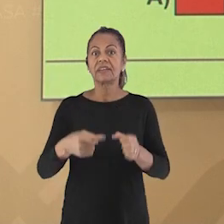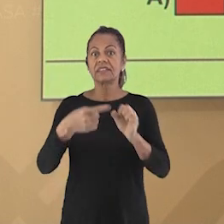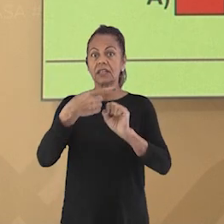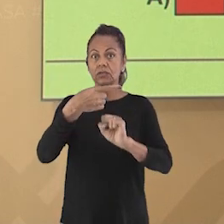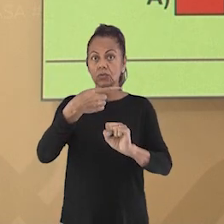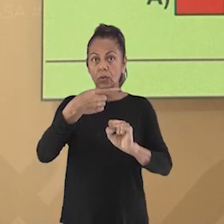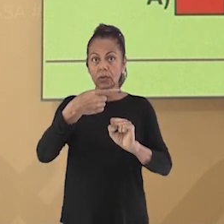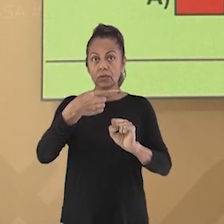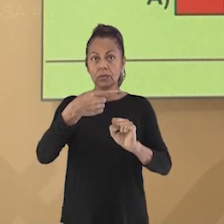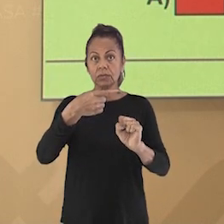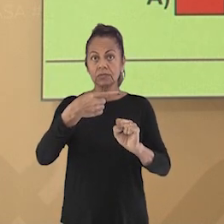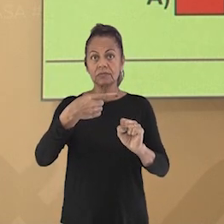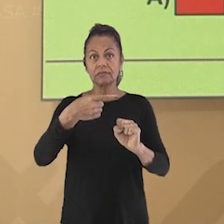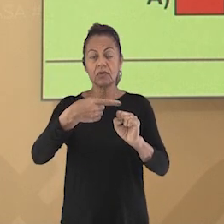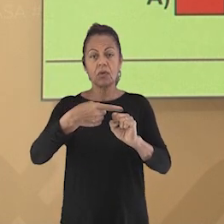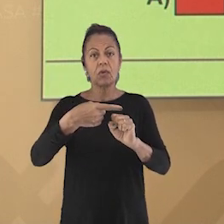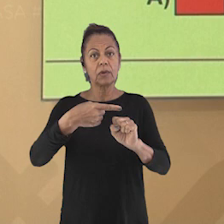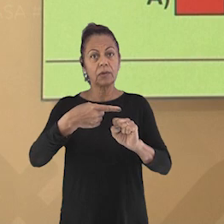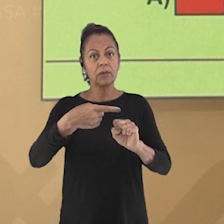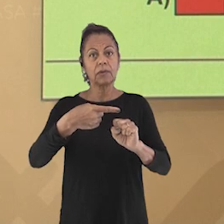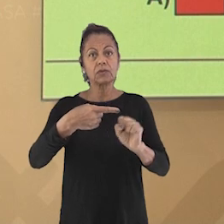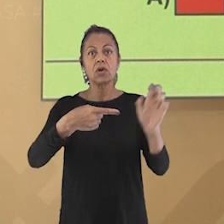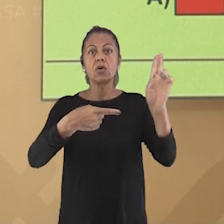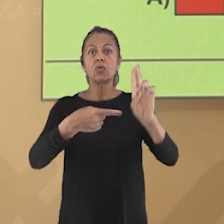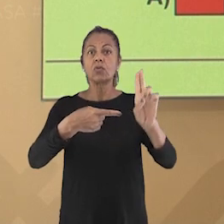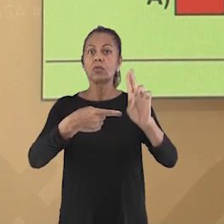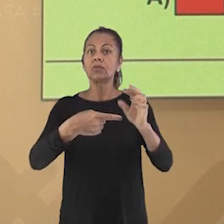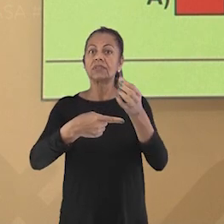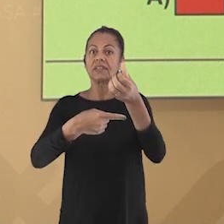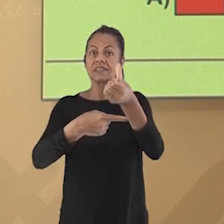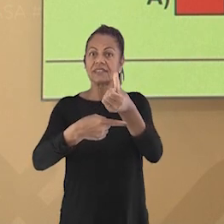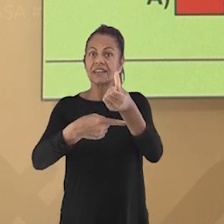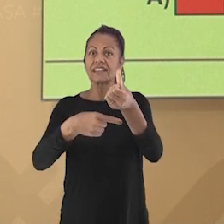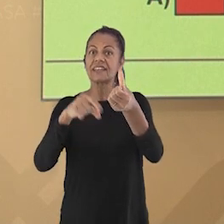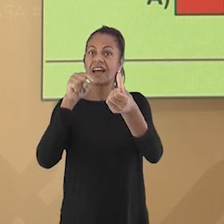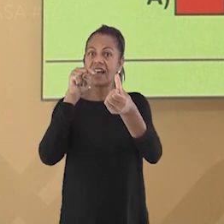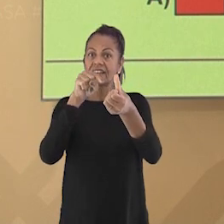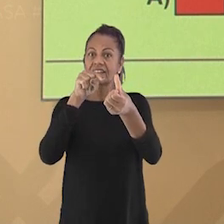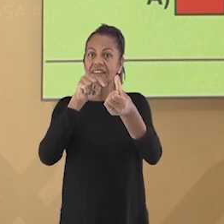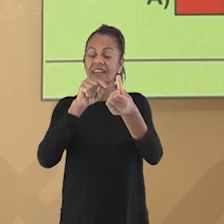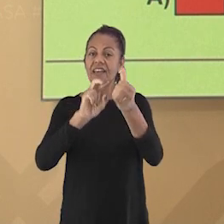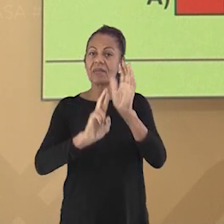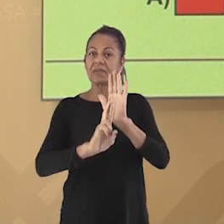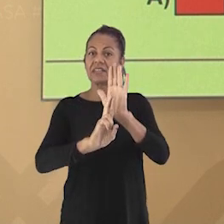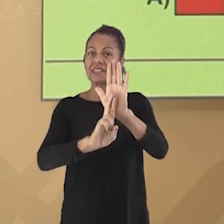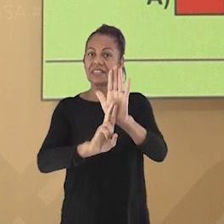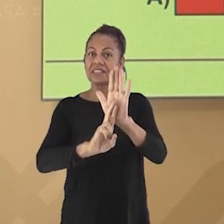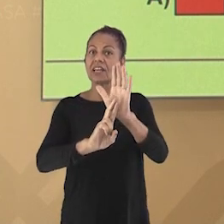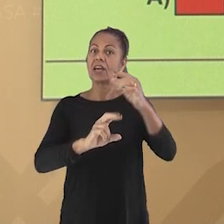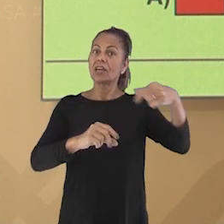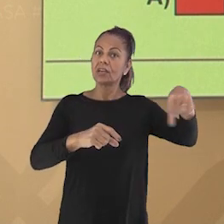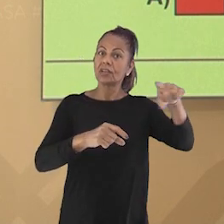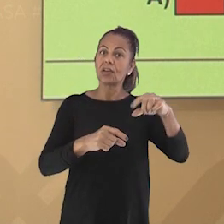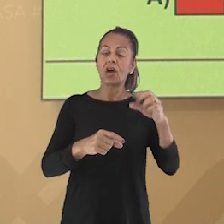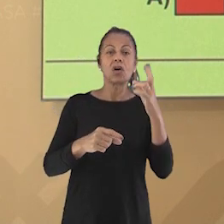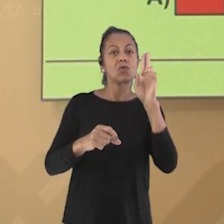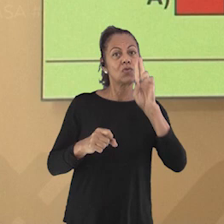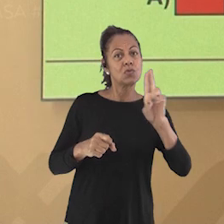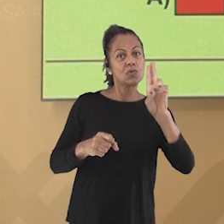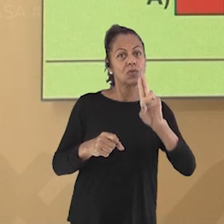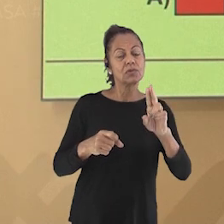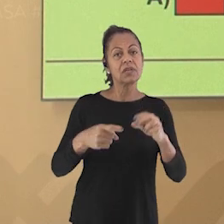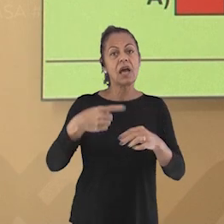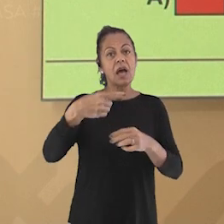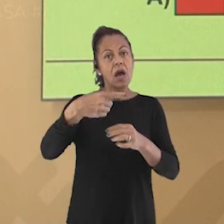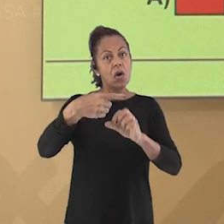iguais, nós utilizamos 6. 6 representa a quantidade de partes que nós utilizamos e 8 significa